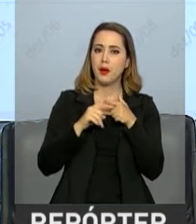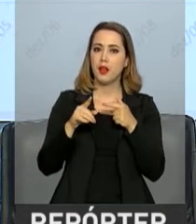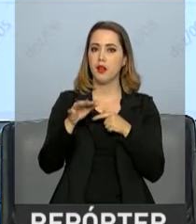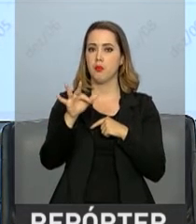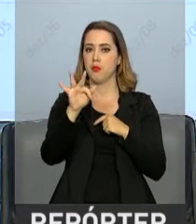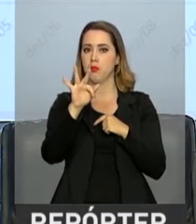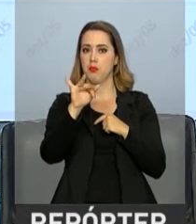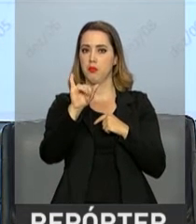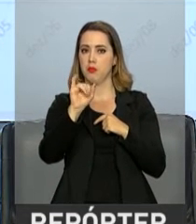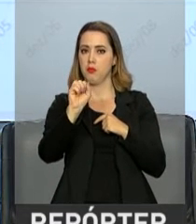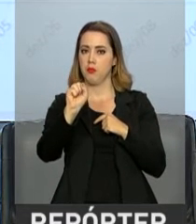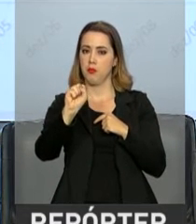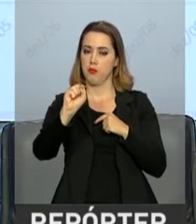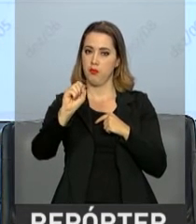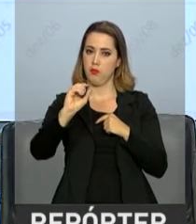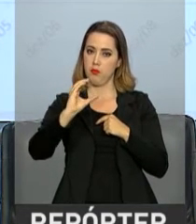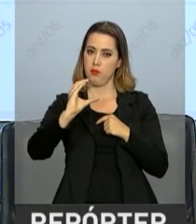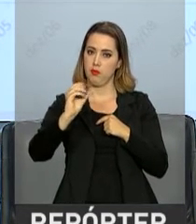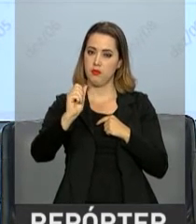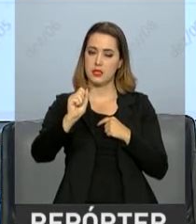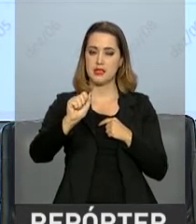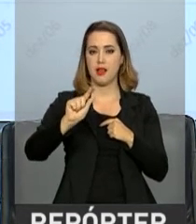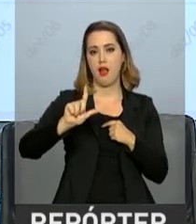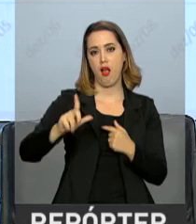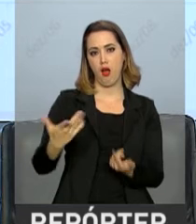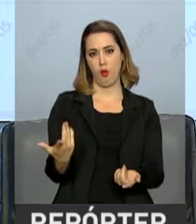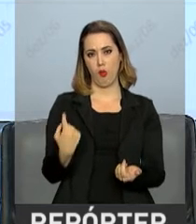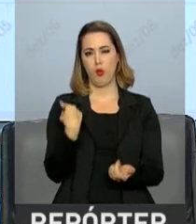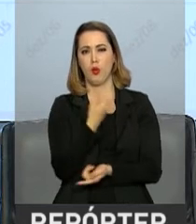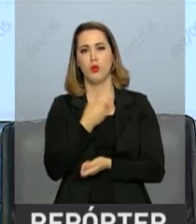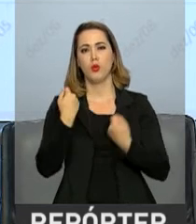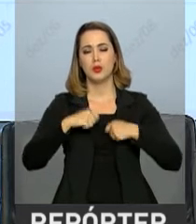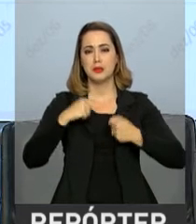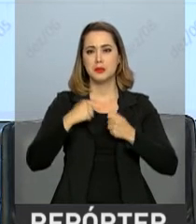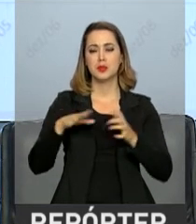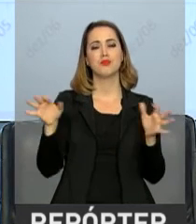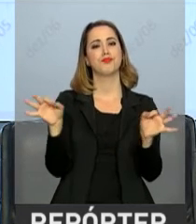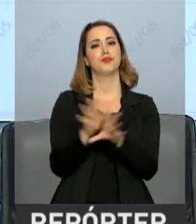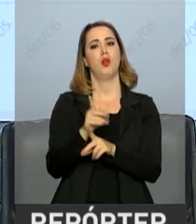o âmago de tudo. Resolvendo a questão fiscal, a gente resolve